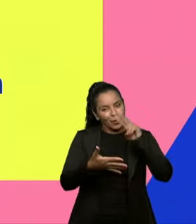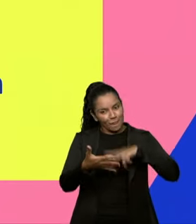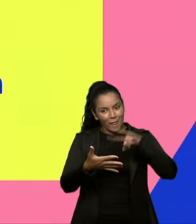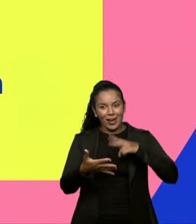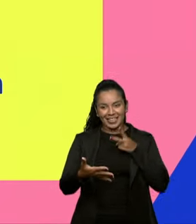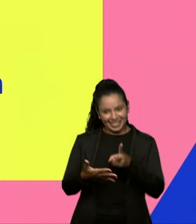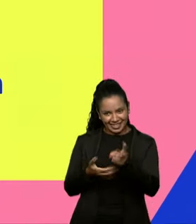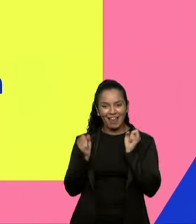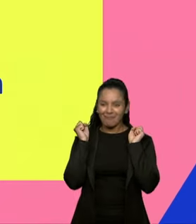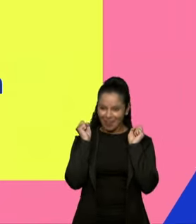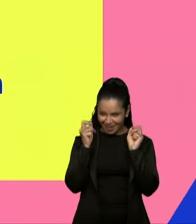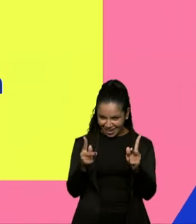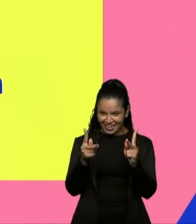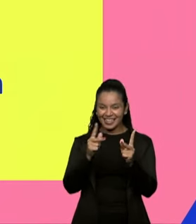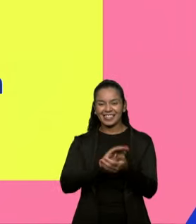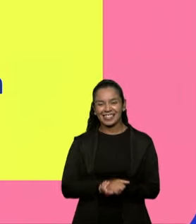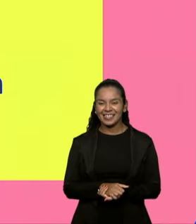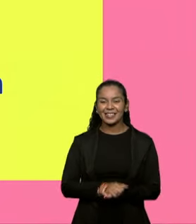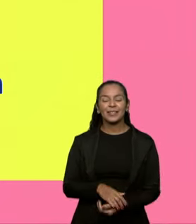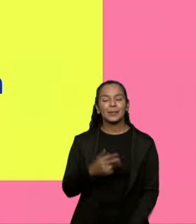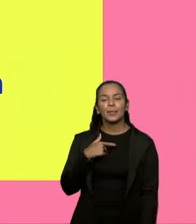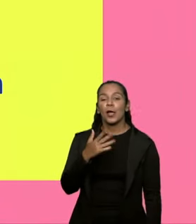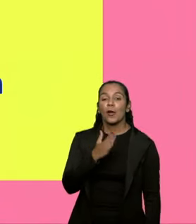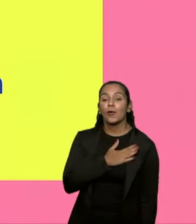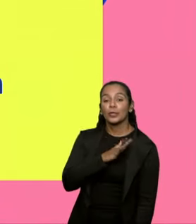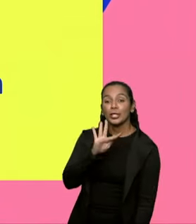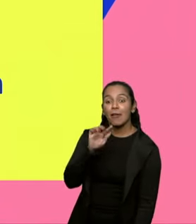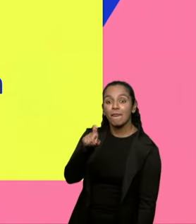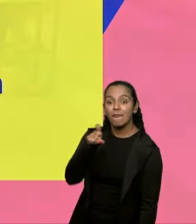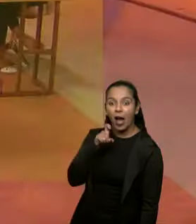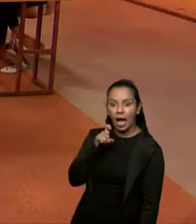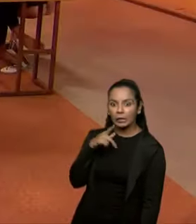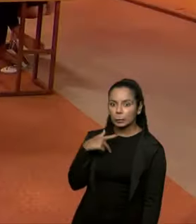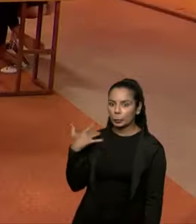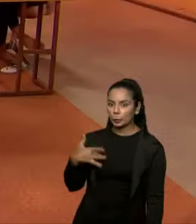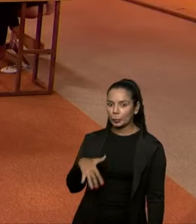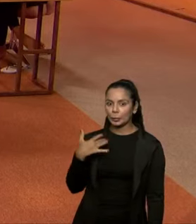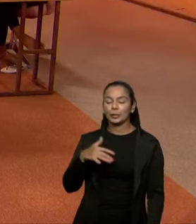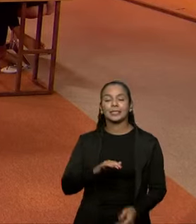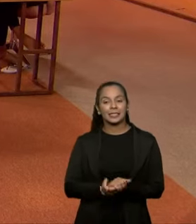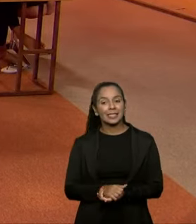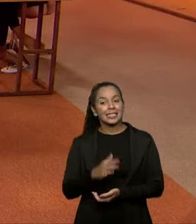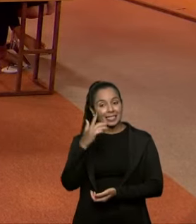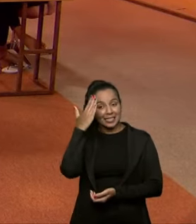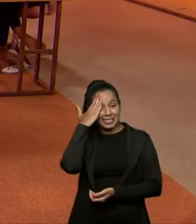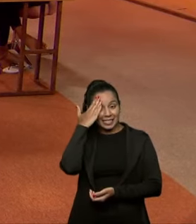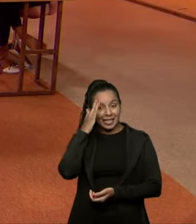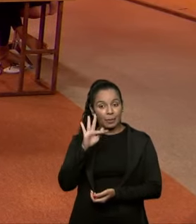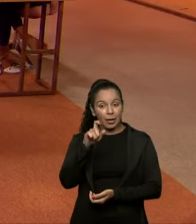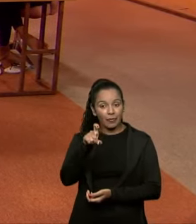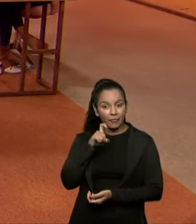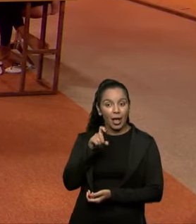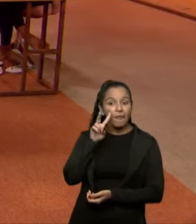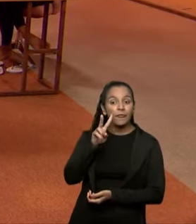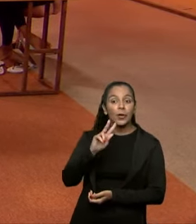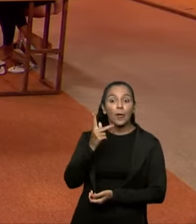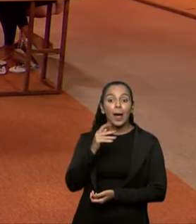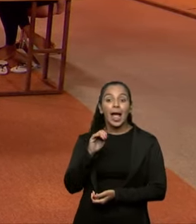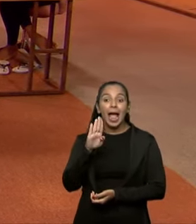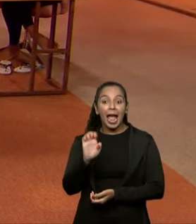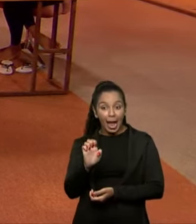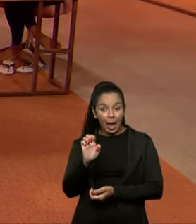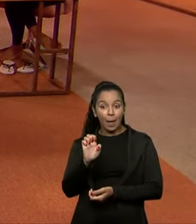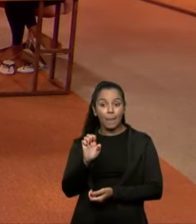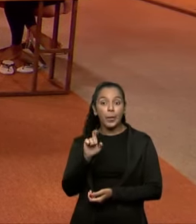bom? Eu gostei, foi do fax. É. Olha, o João Felipe trabalha com... A pessoa que sabe o que é fax, ela viu a Hebe Camargo Morena.